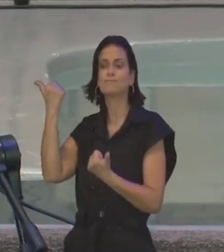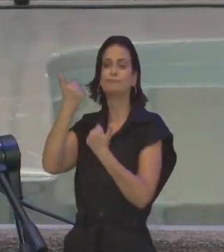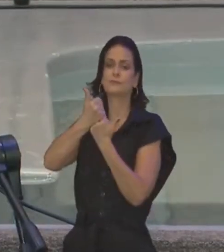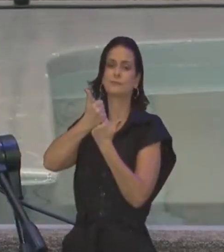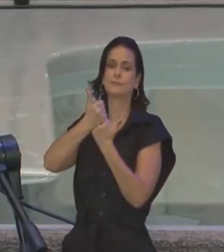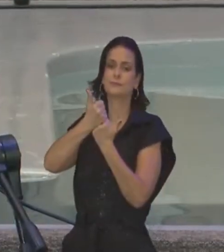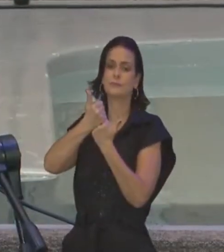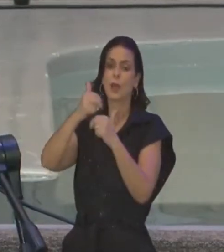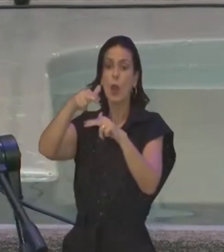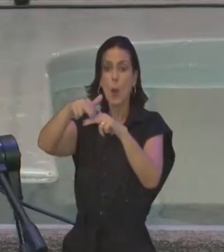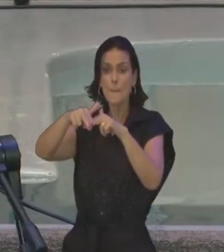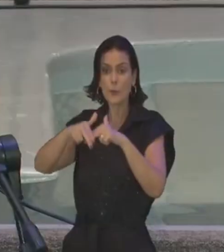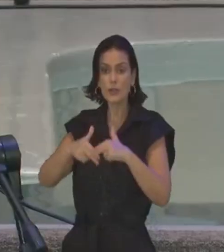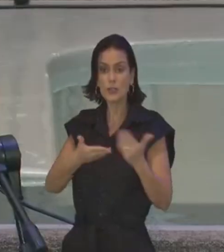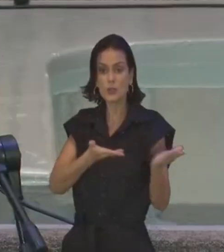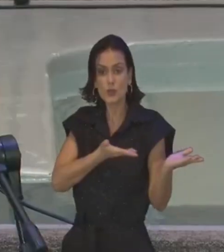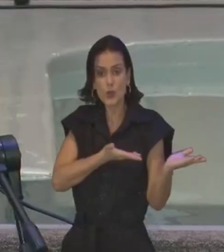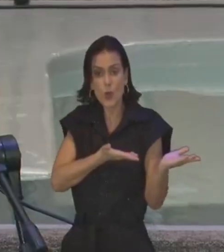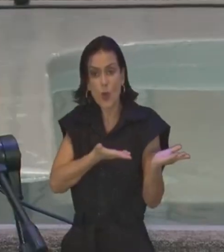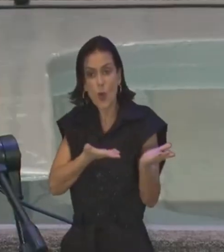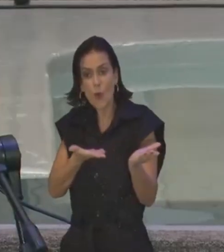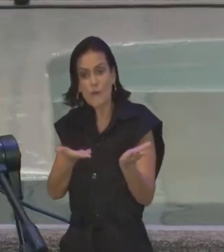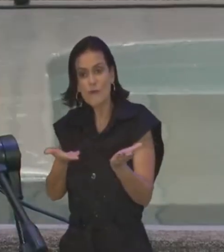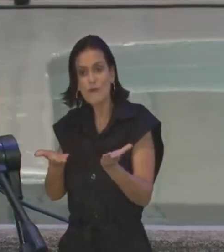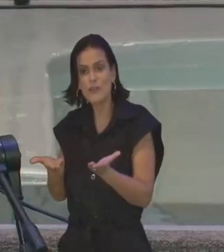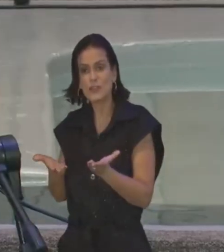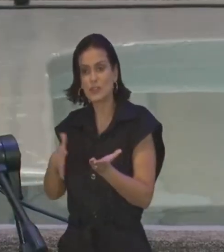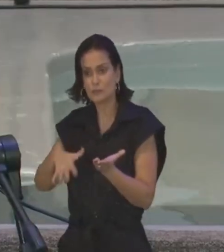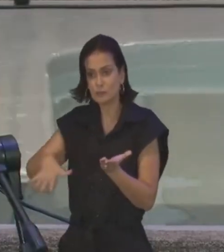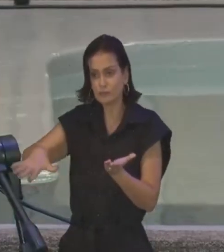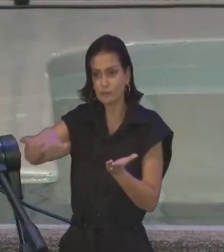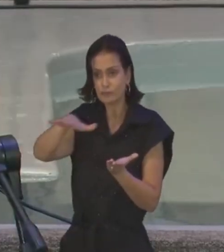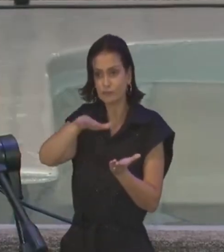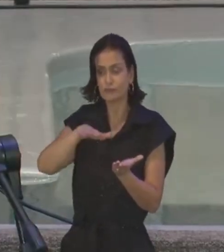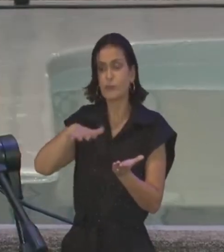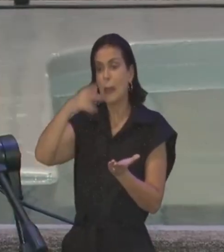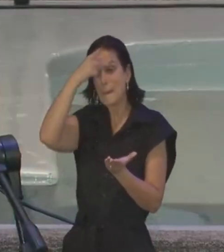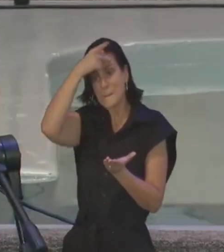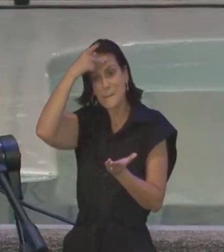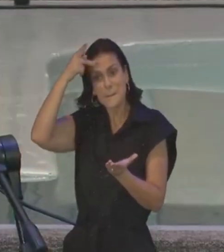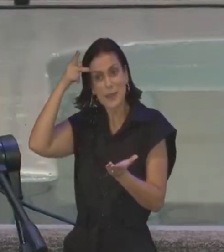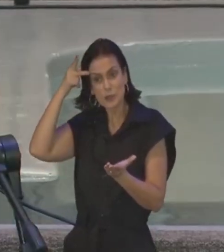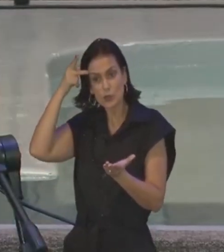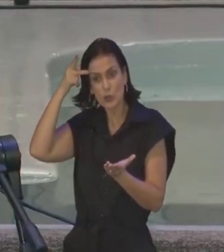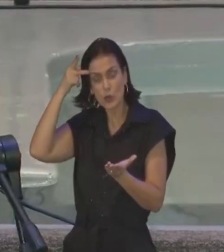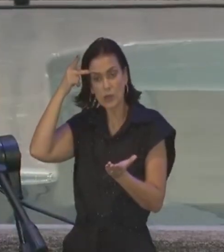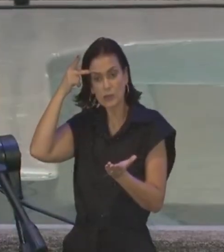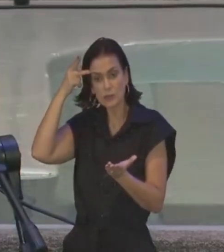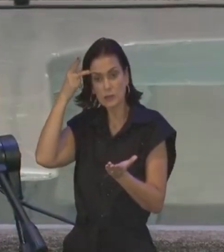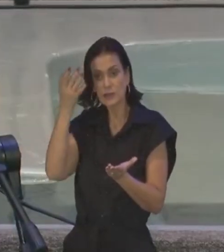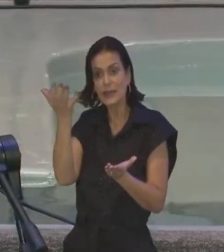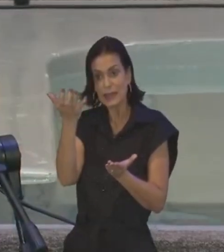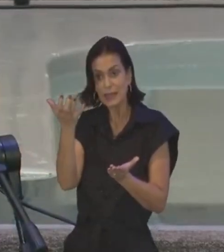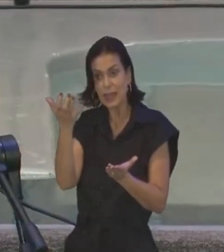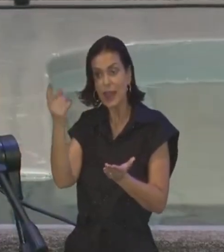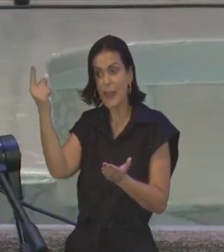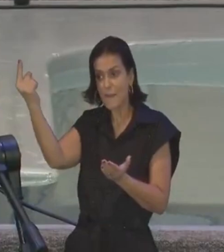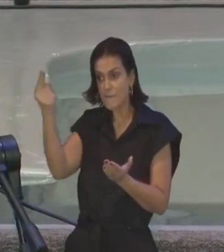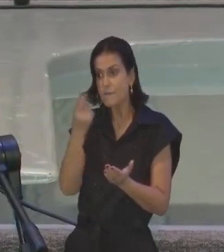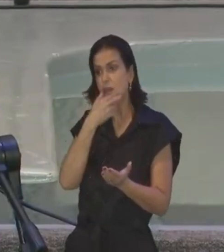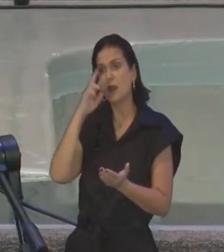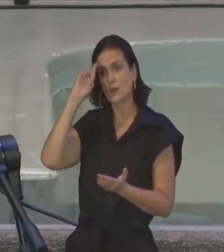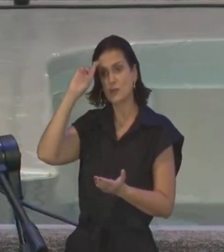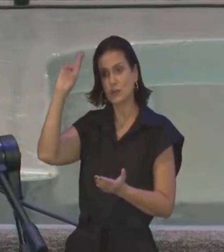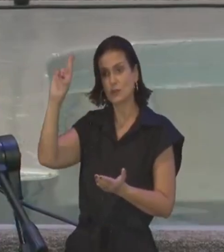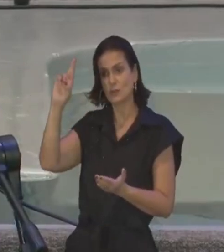por isto que este convite é um convite para todos, todos aqueles que queiram vir ao Senhor. Feche os seus